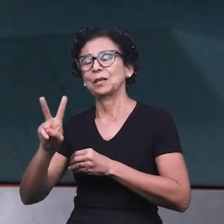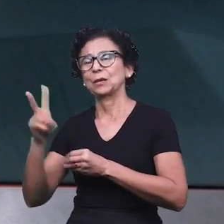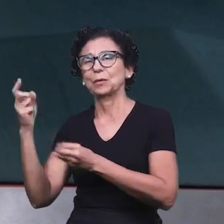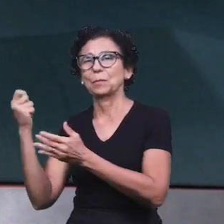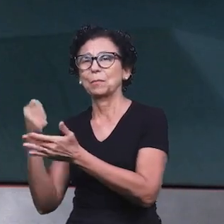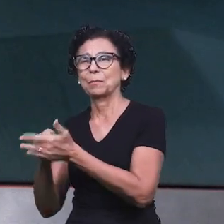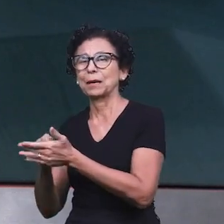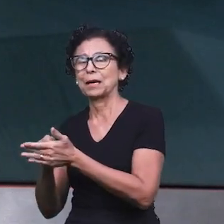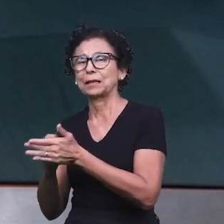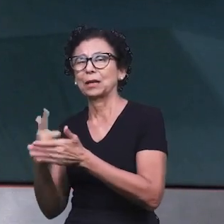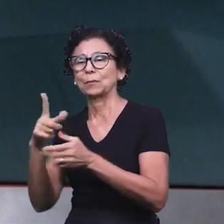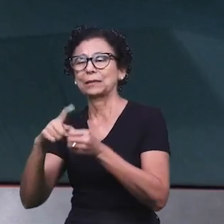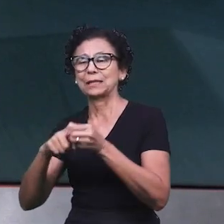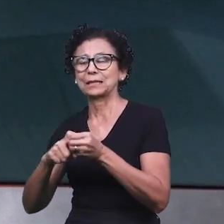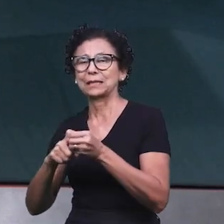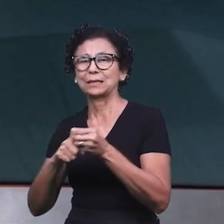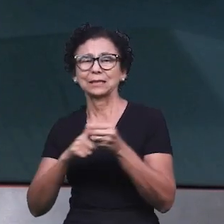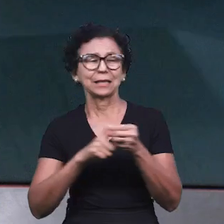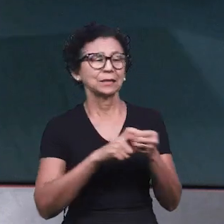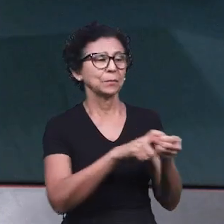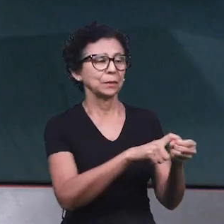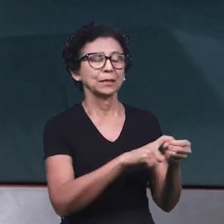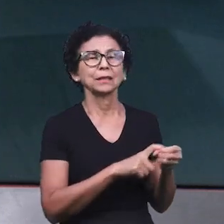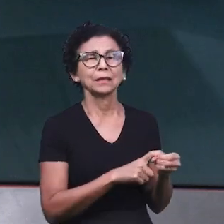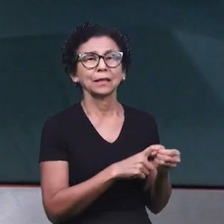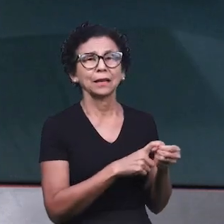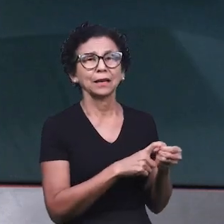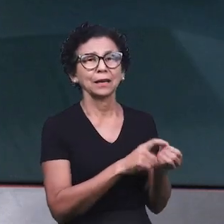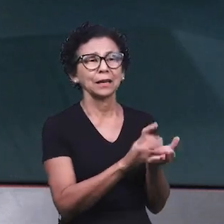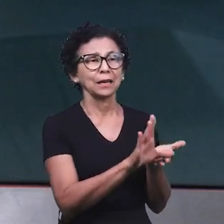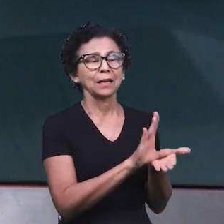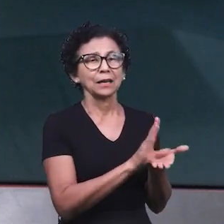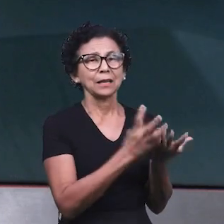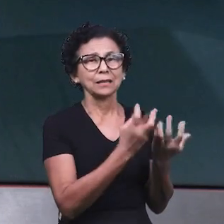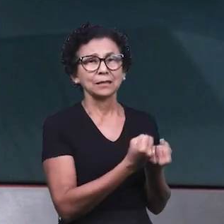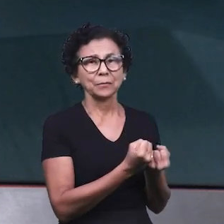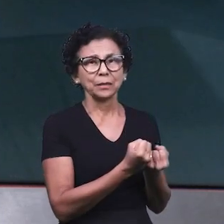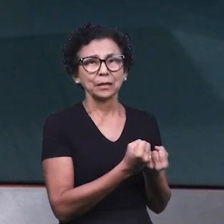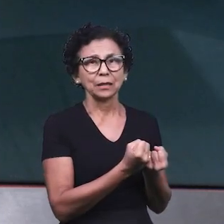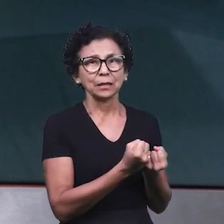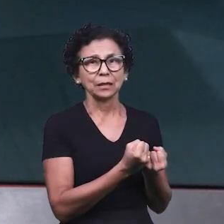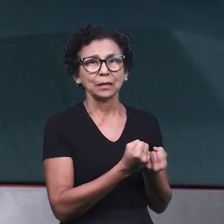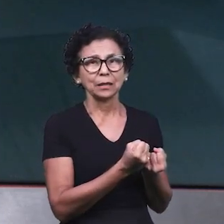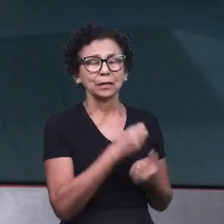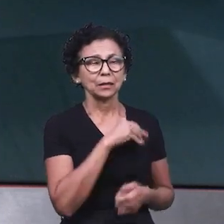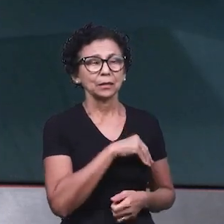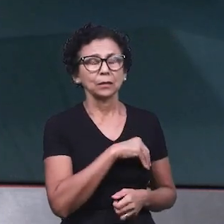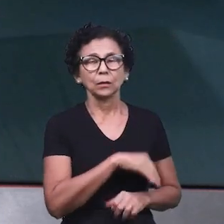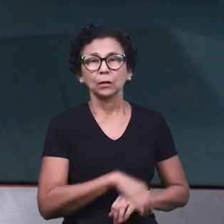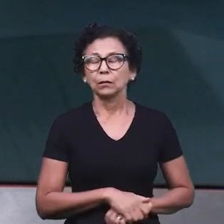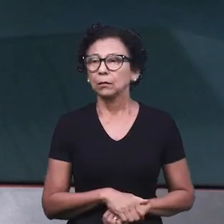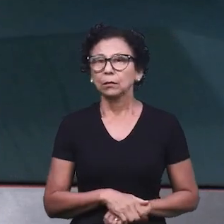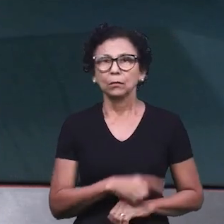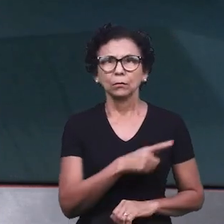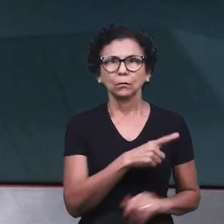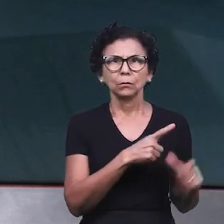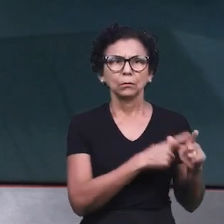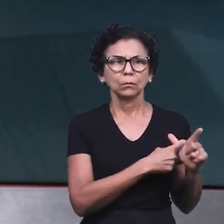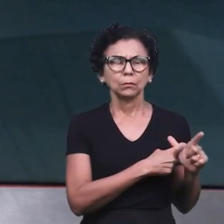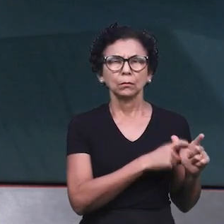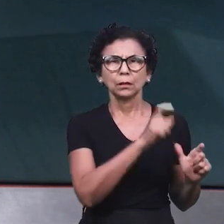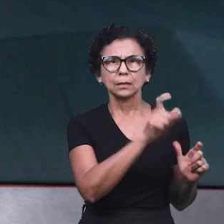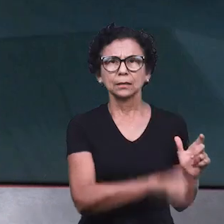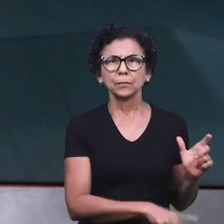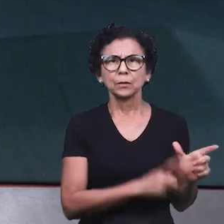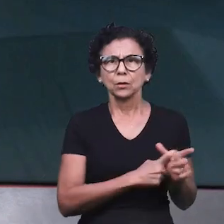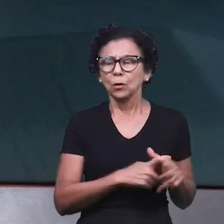já está inserido aí. Então a primeira cobrança já foi a 37 mil reais. O devedor, mas